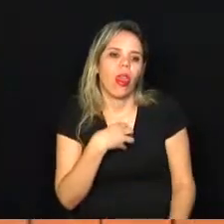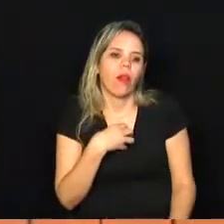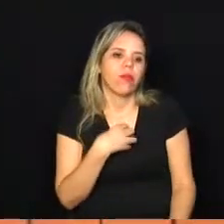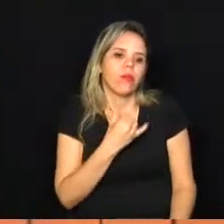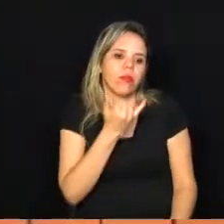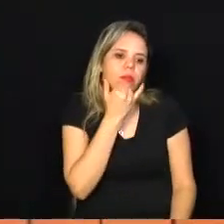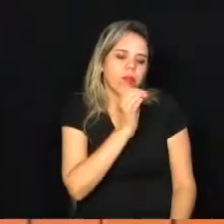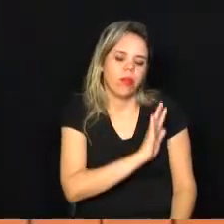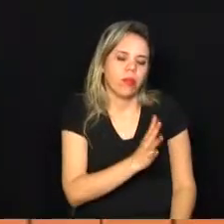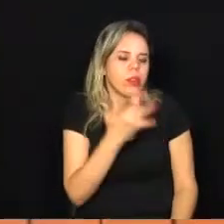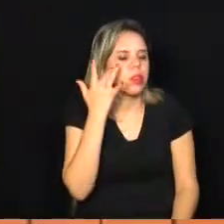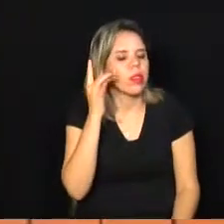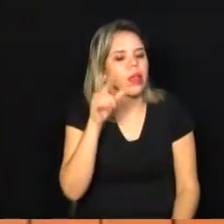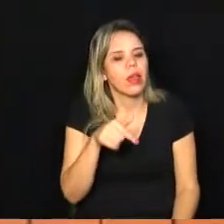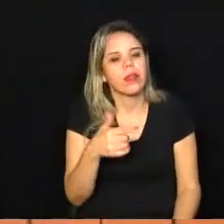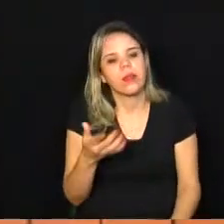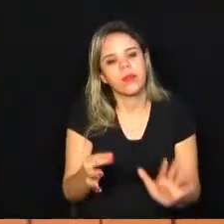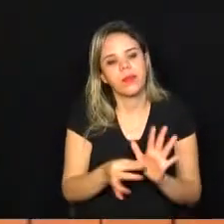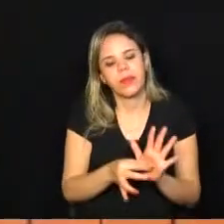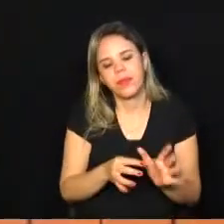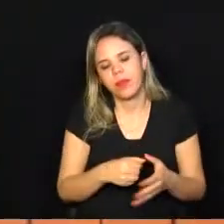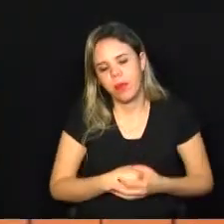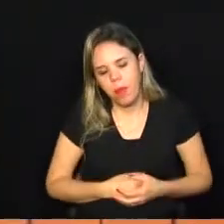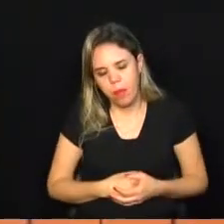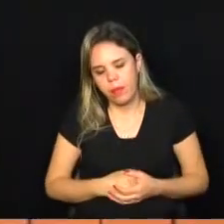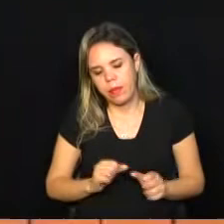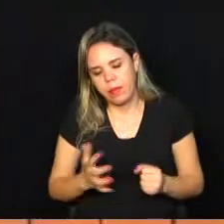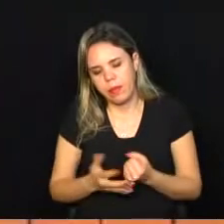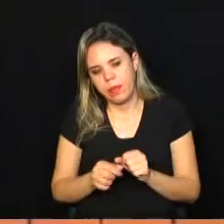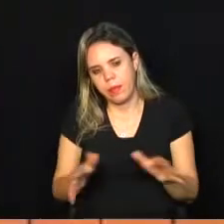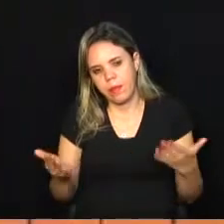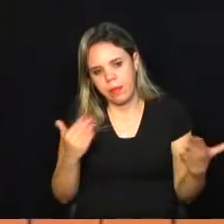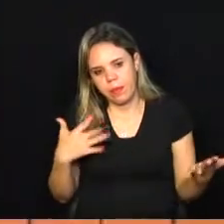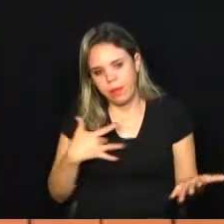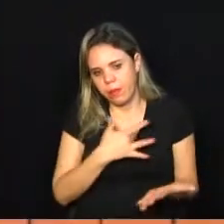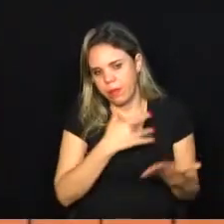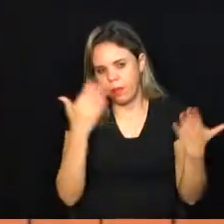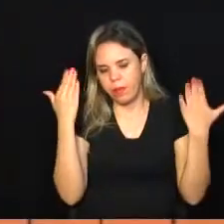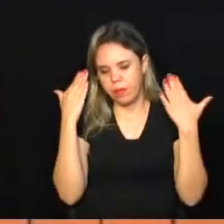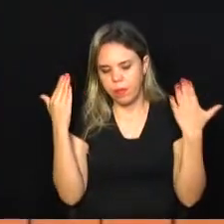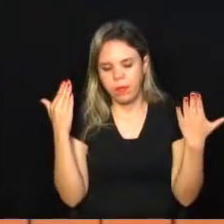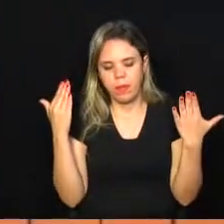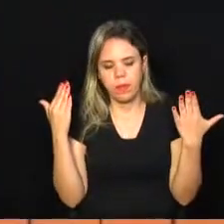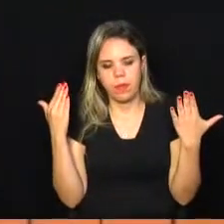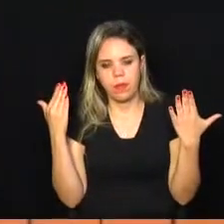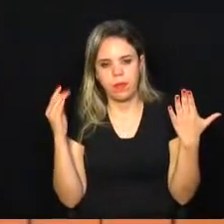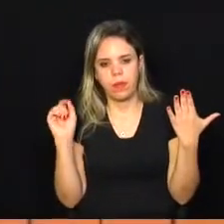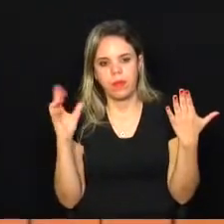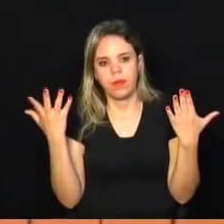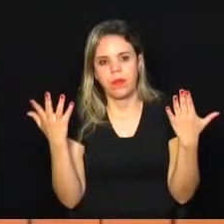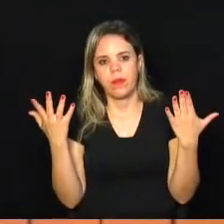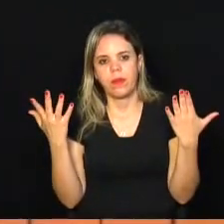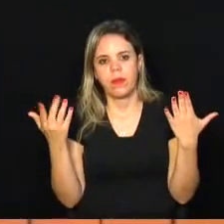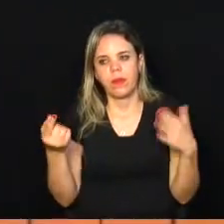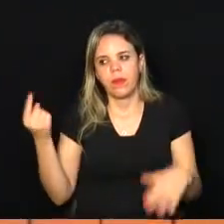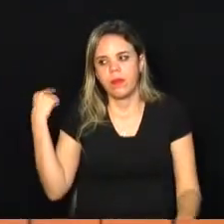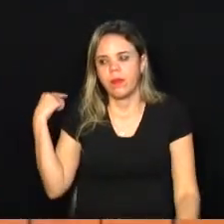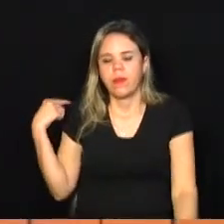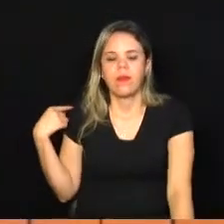desculpa? Como é que você encara este contexto de pandemia, de saúde mental e o que acontecia